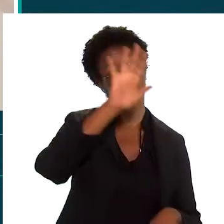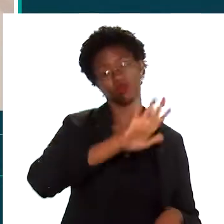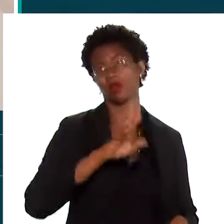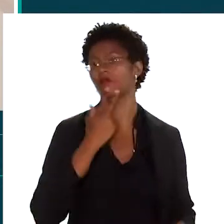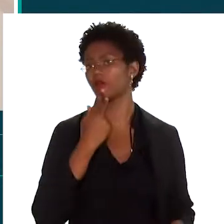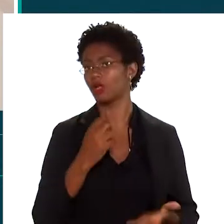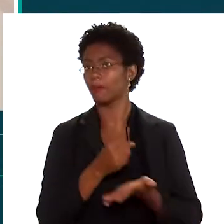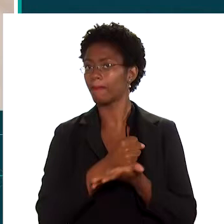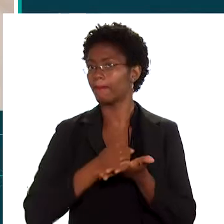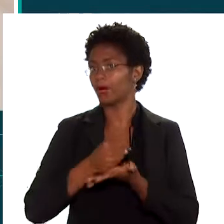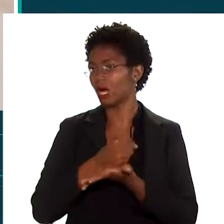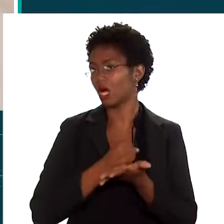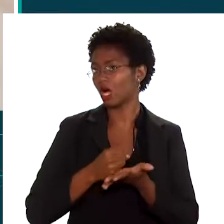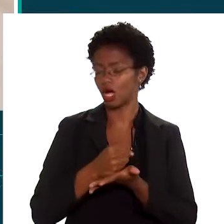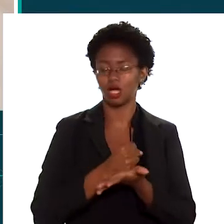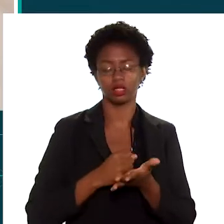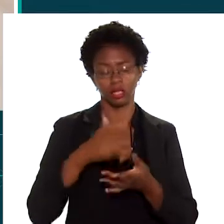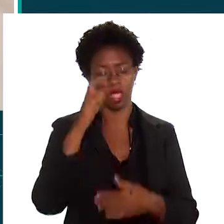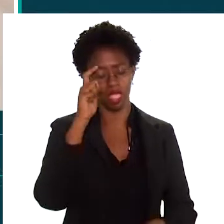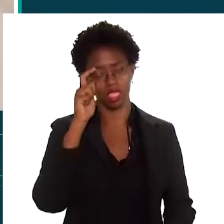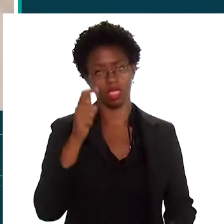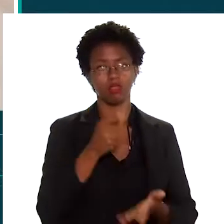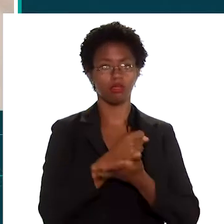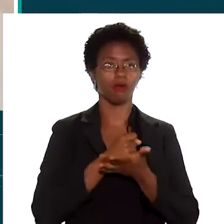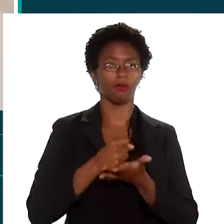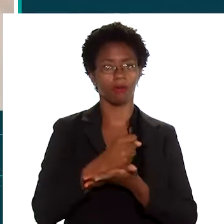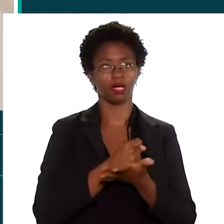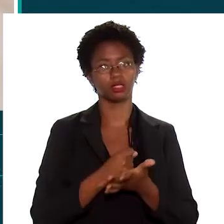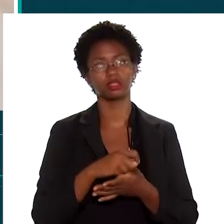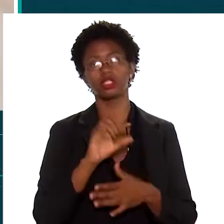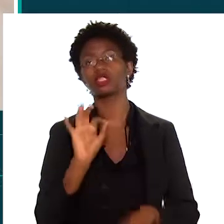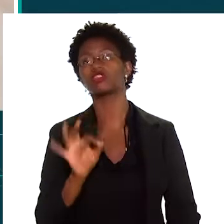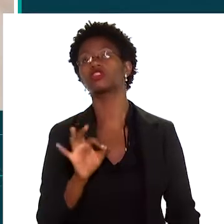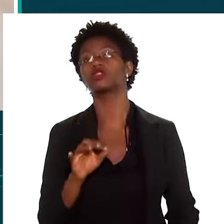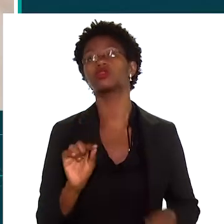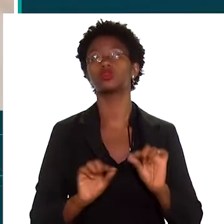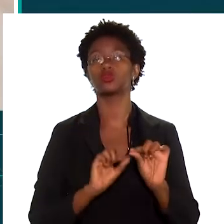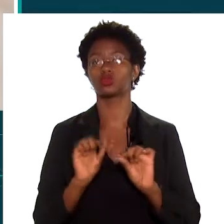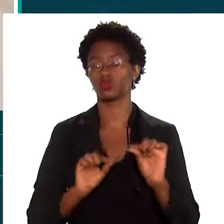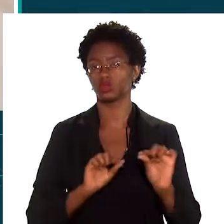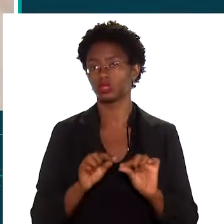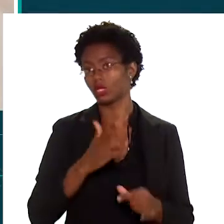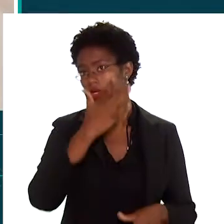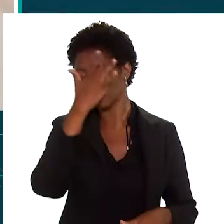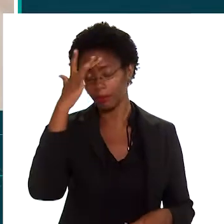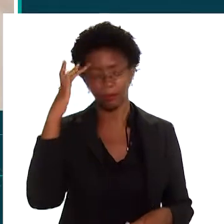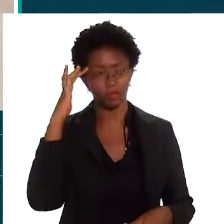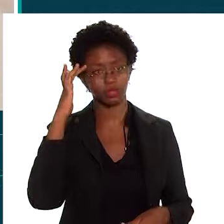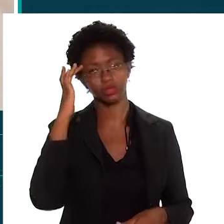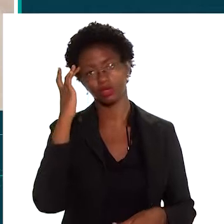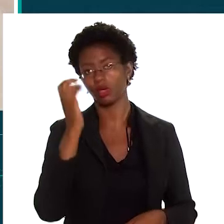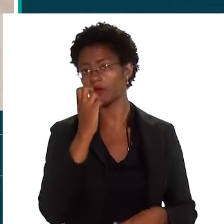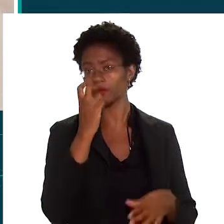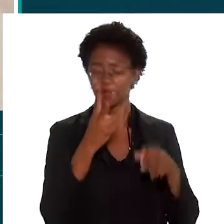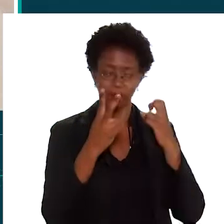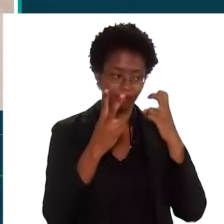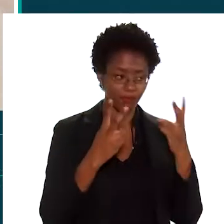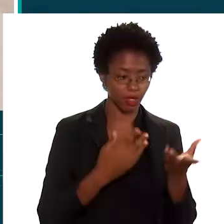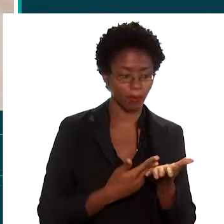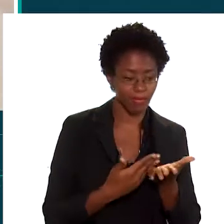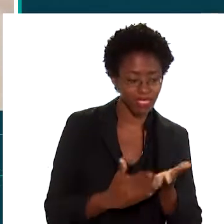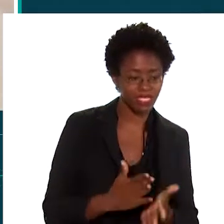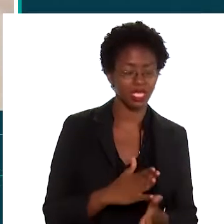que eu falei do básico, da atenção básica, que é exatamente onde a pessoa deveria iniciar o conhecimento da sua